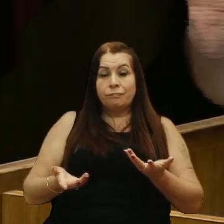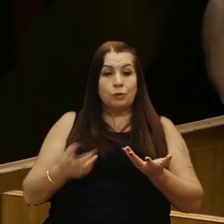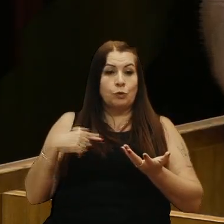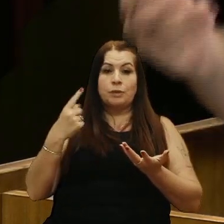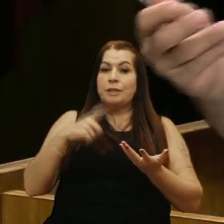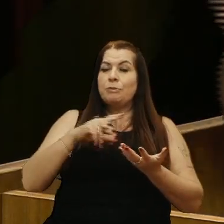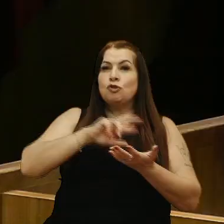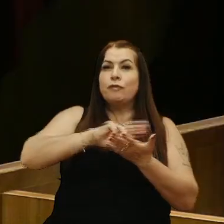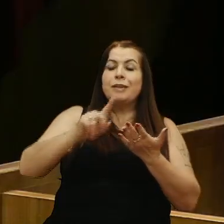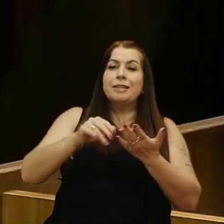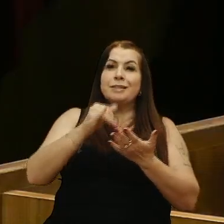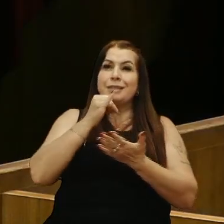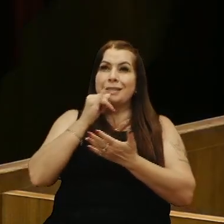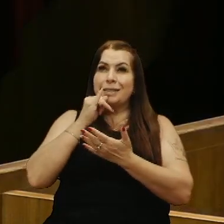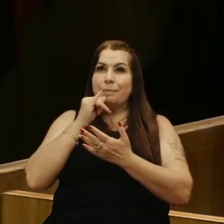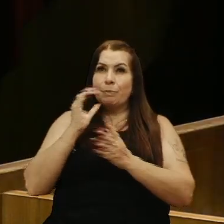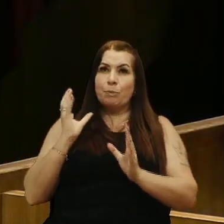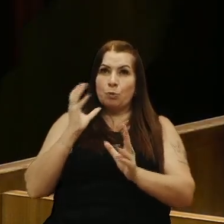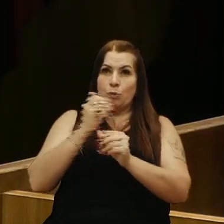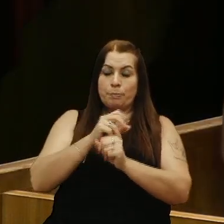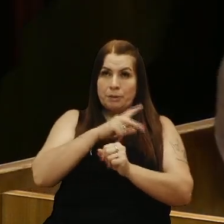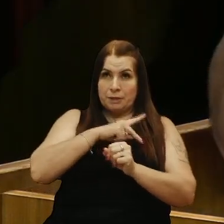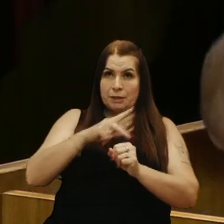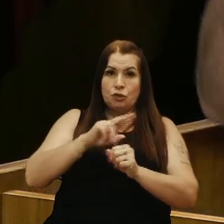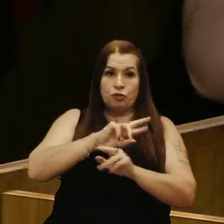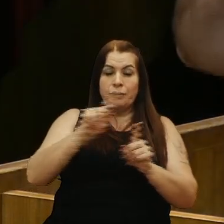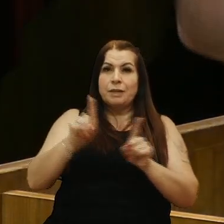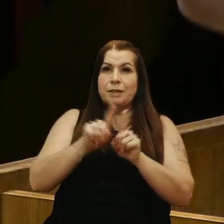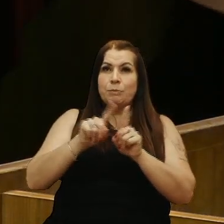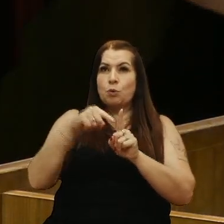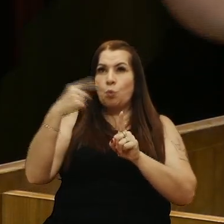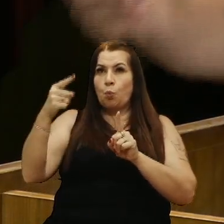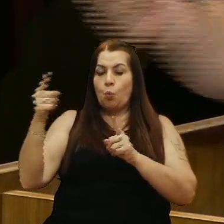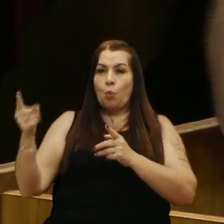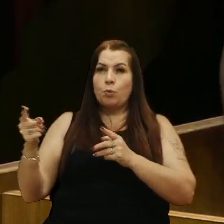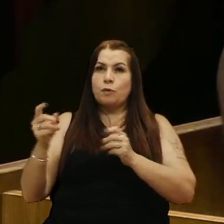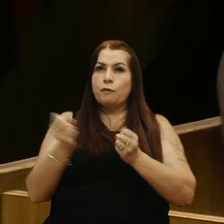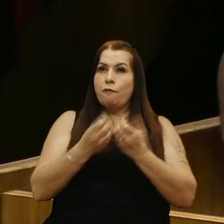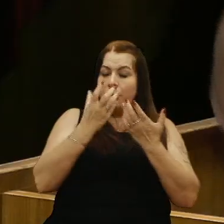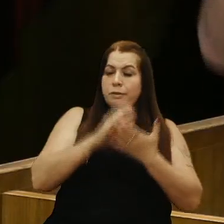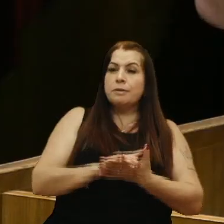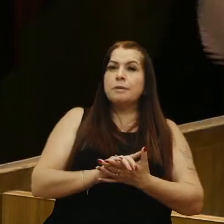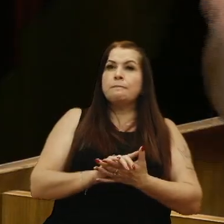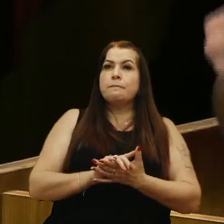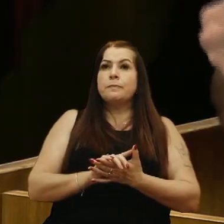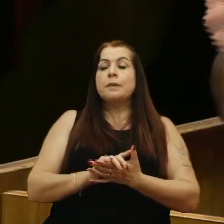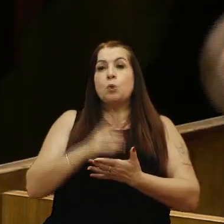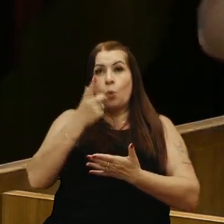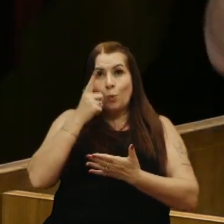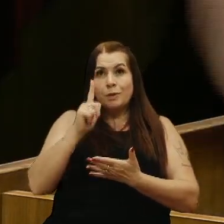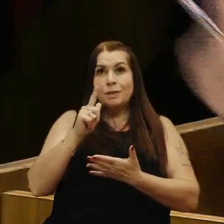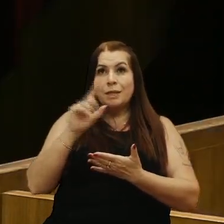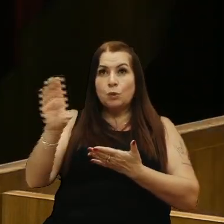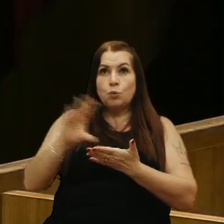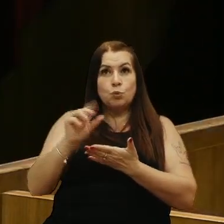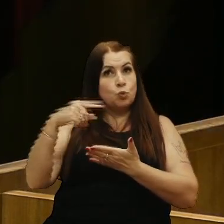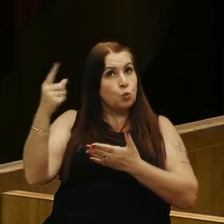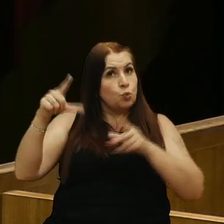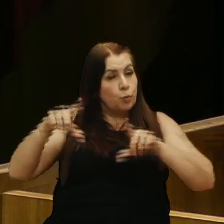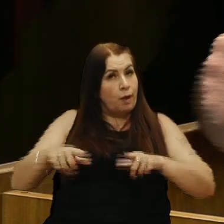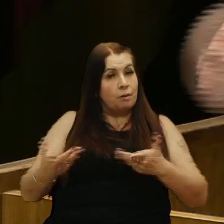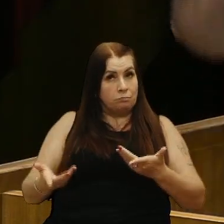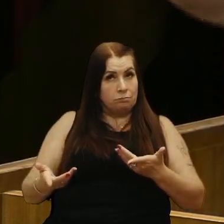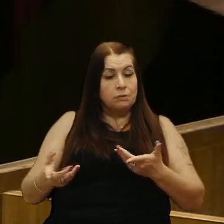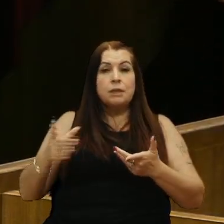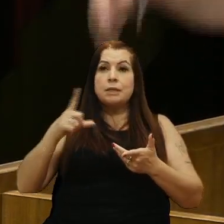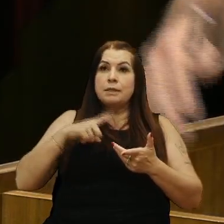temos diversos exemplos, e para concluir, senhor presidente, diversos exemplos de outras festas que conseguem recursos de outros locais.